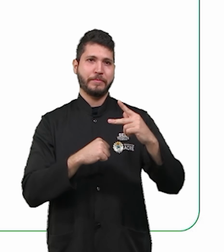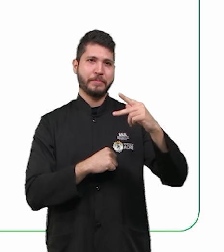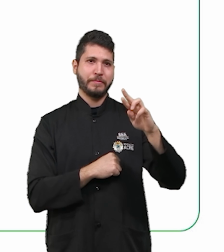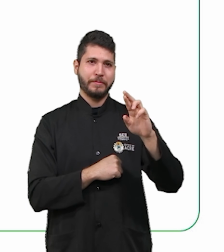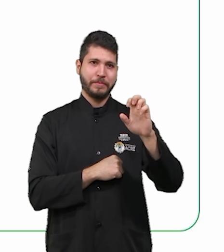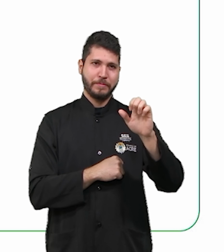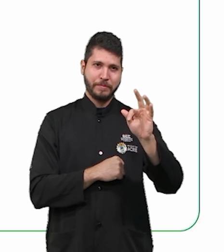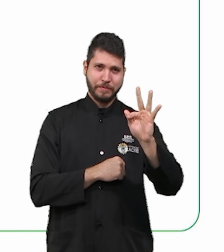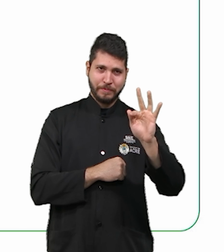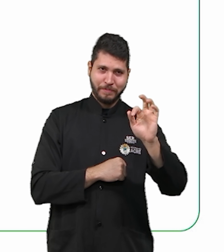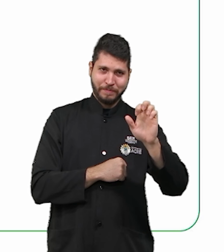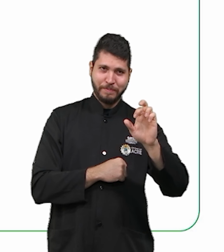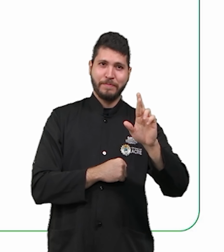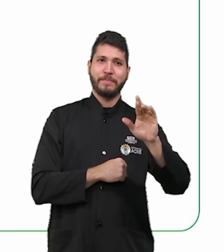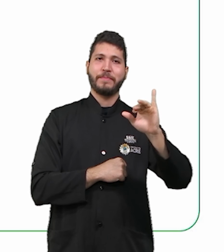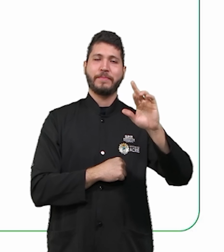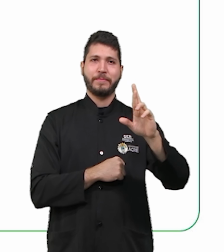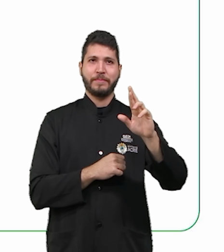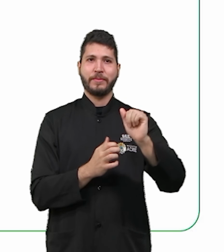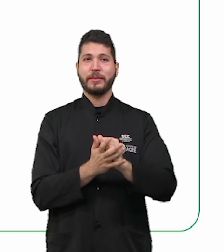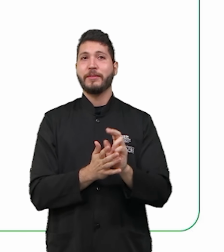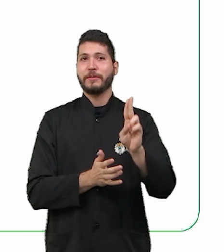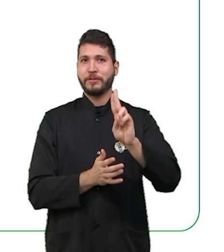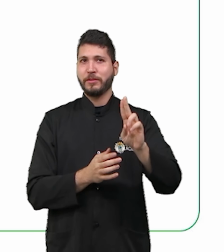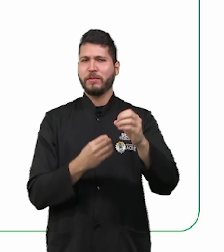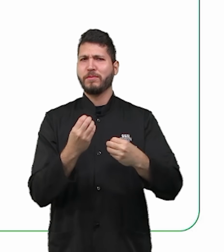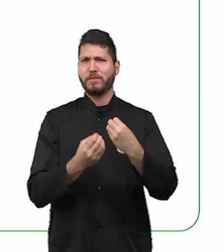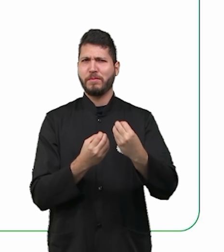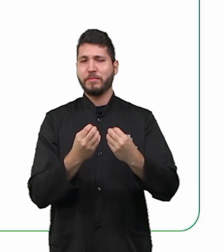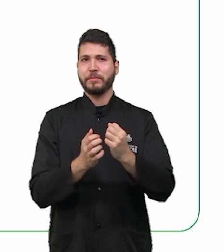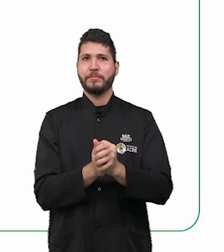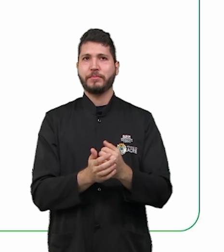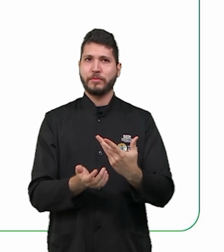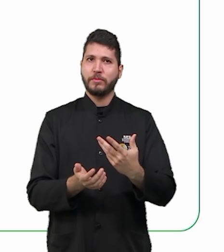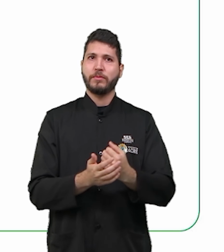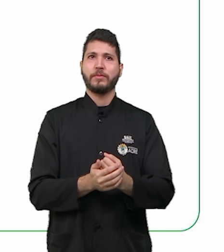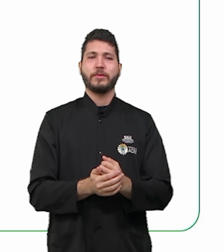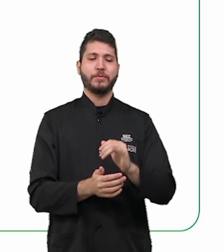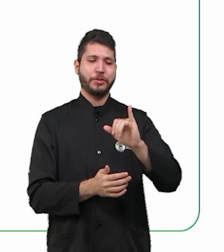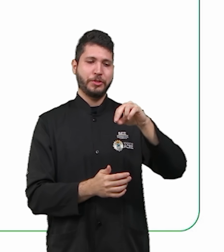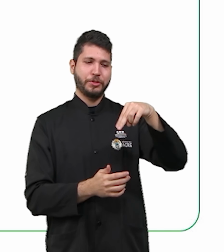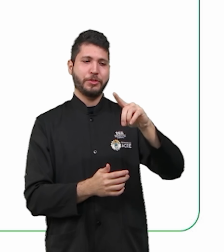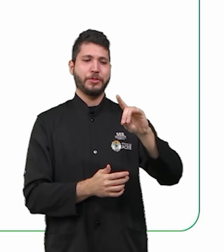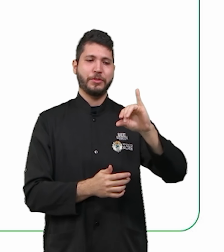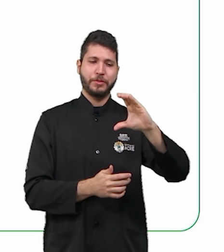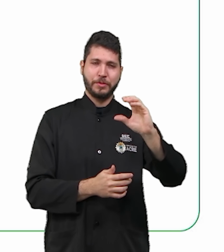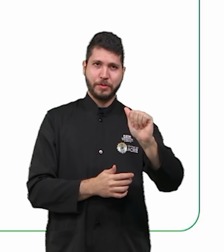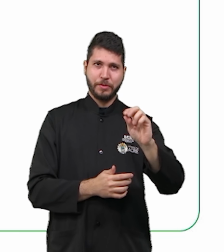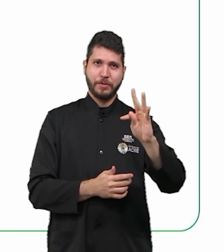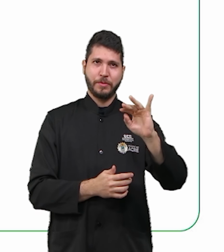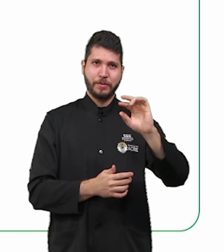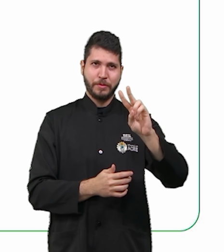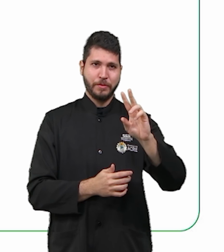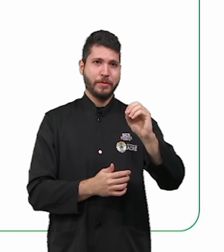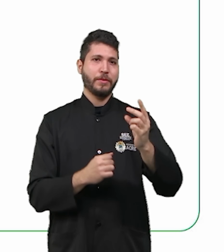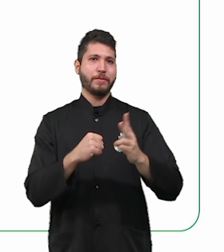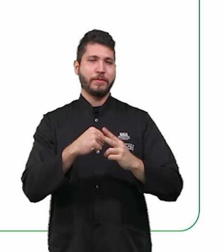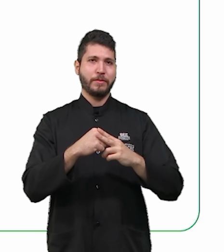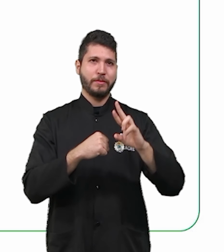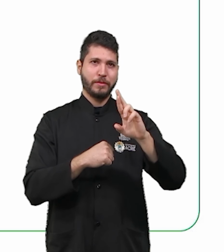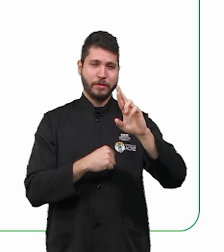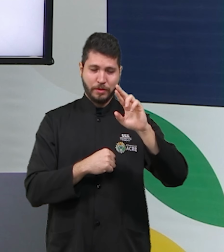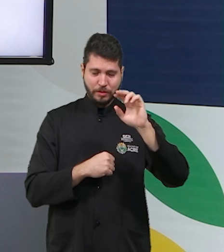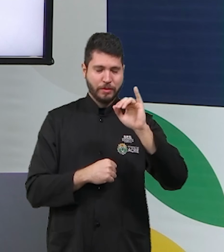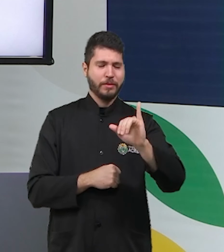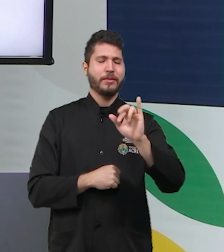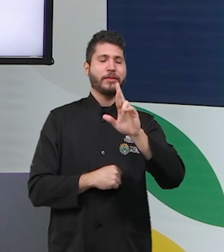preferir. E como que a gente conjuga esse verbo preferir no presente do indicativo? Ele é um verbo irregular. Por que